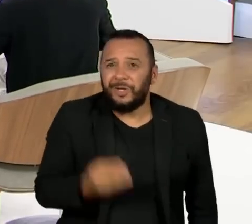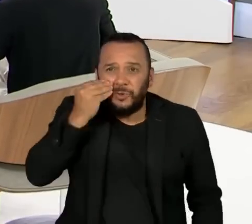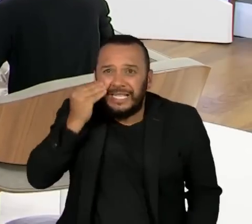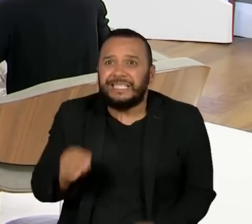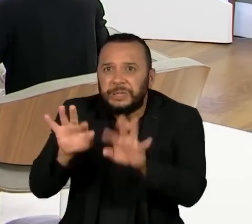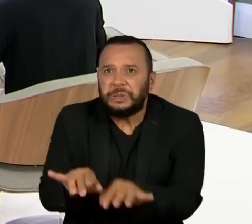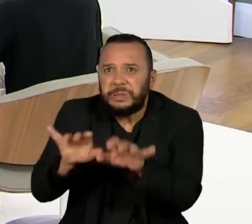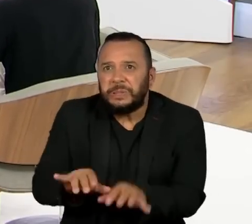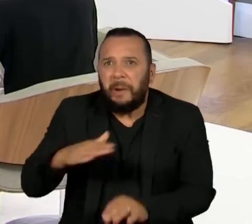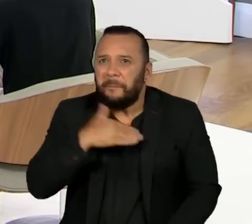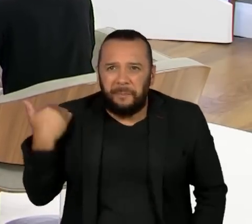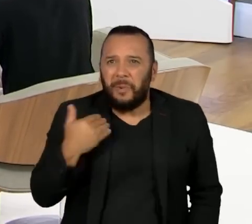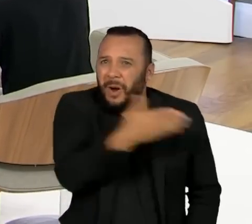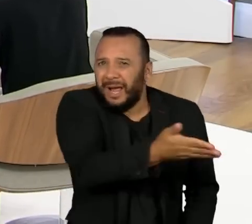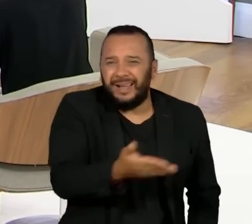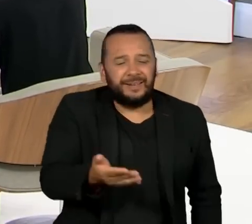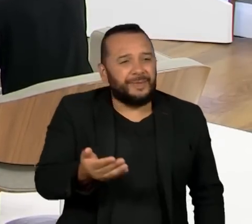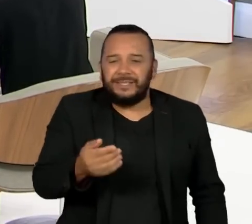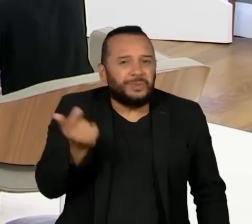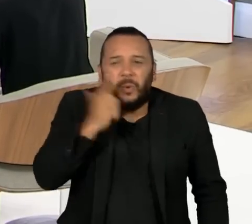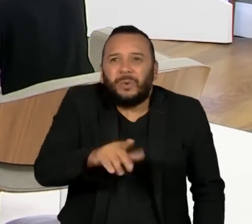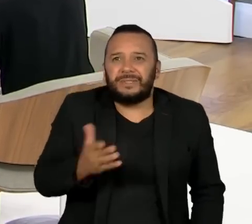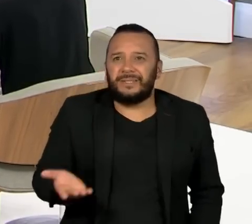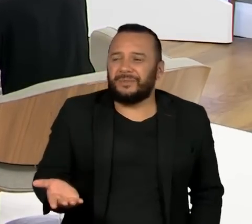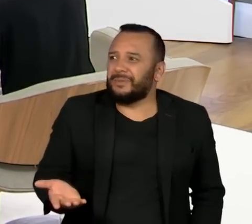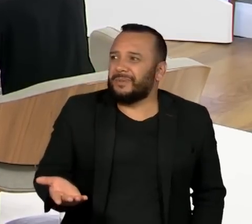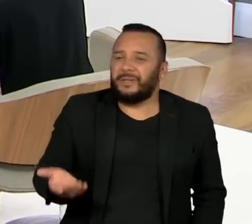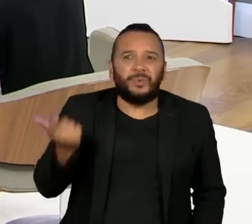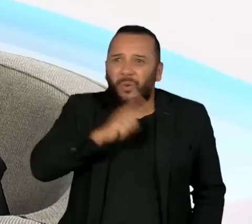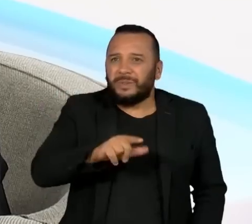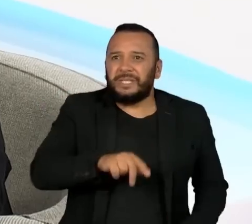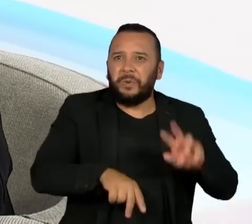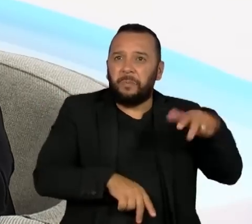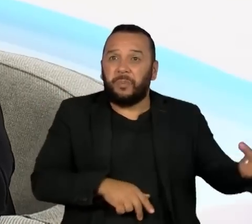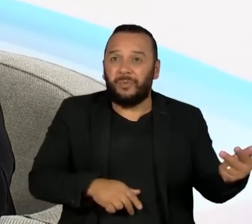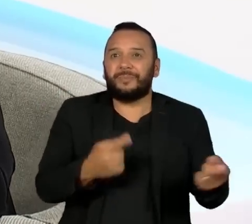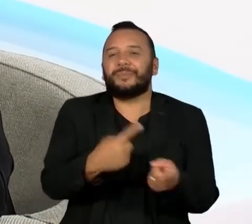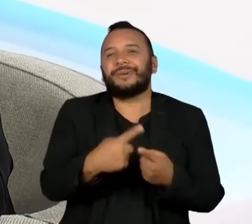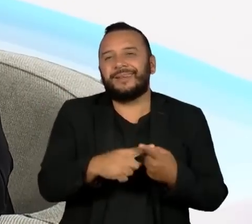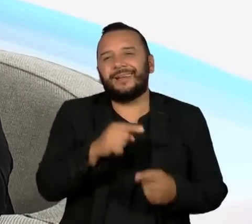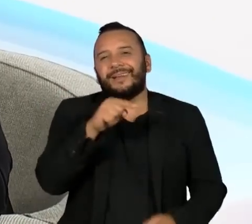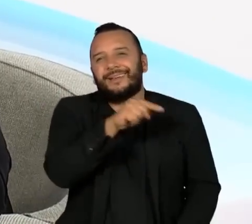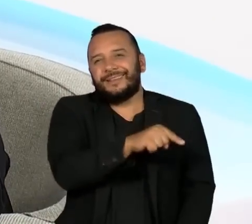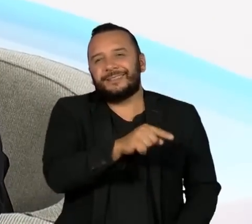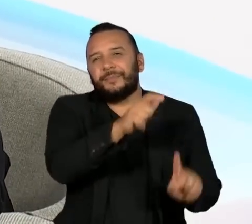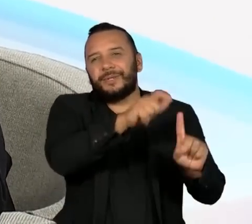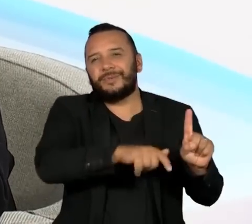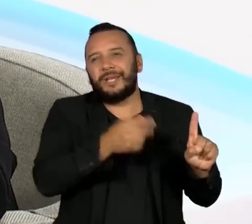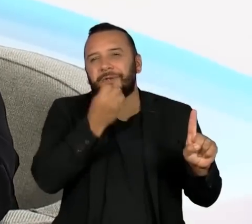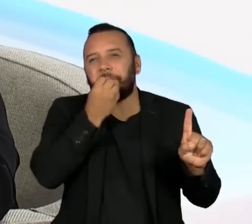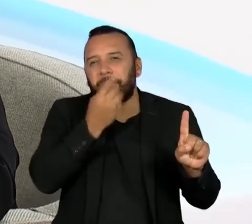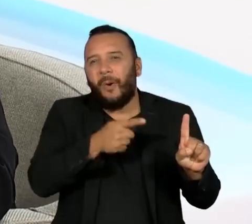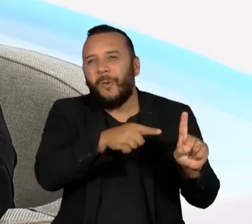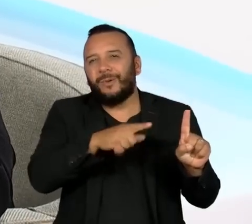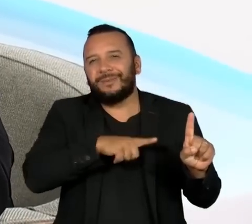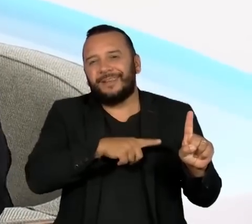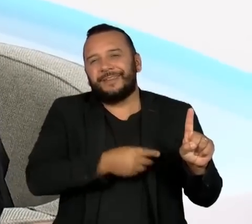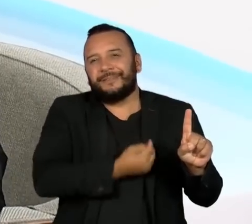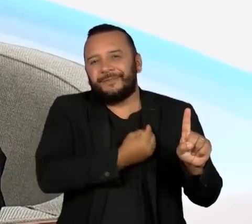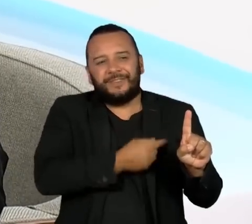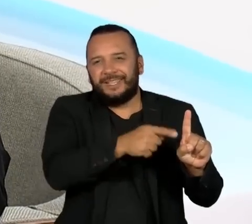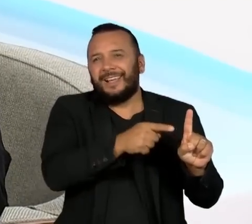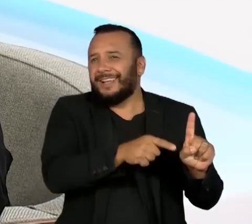Então... Quando você toca em algo bom, que tem vida, aqueles personagens agem